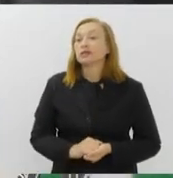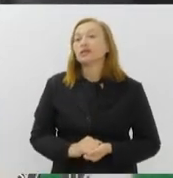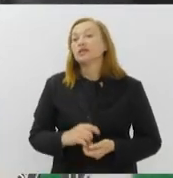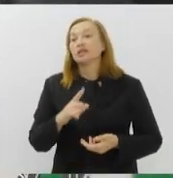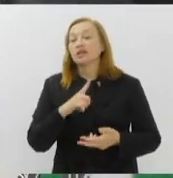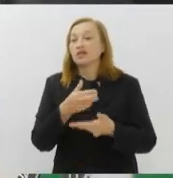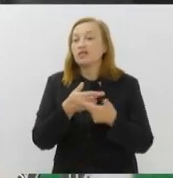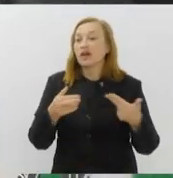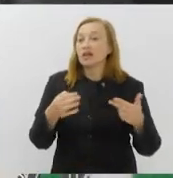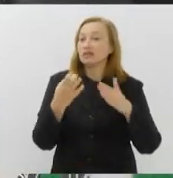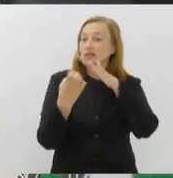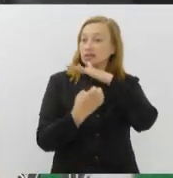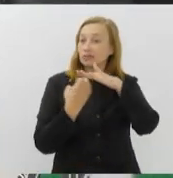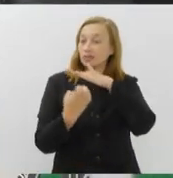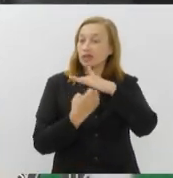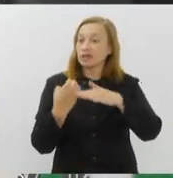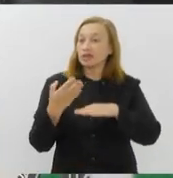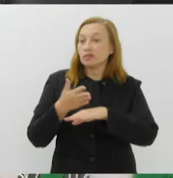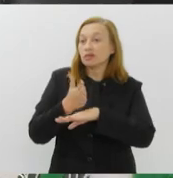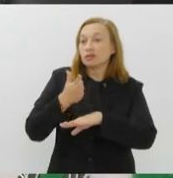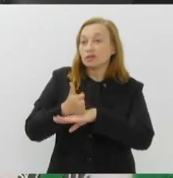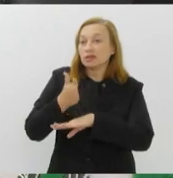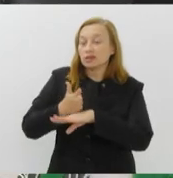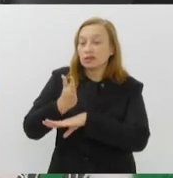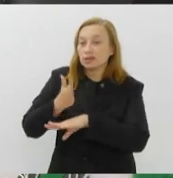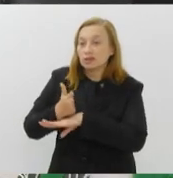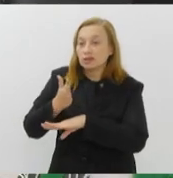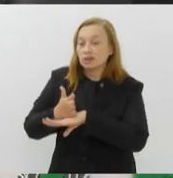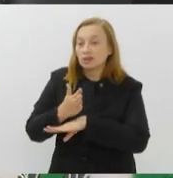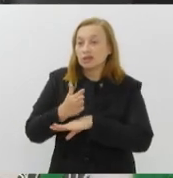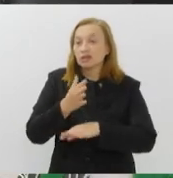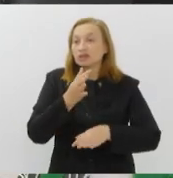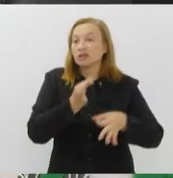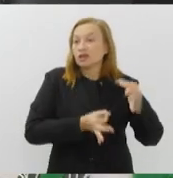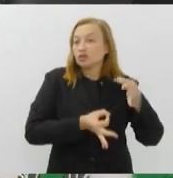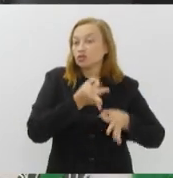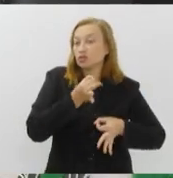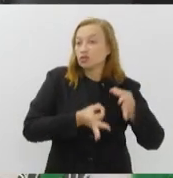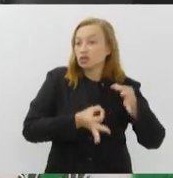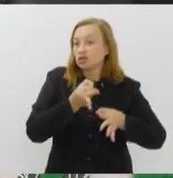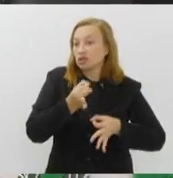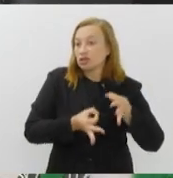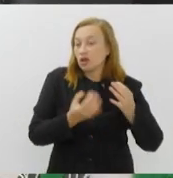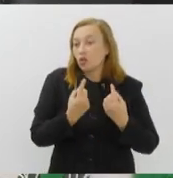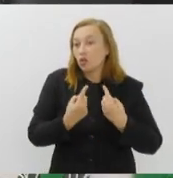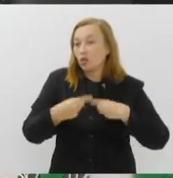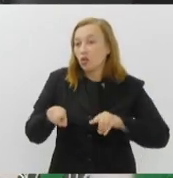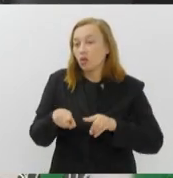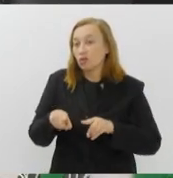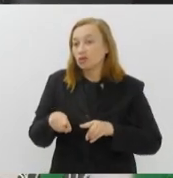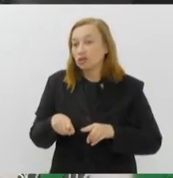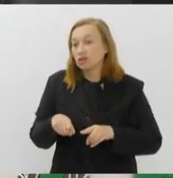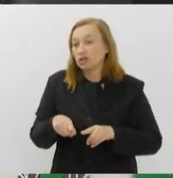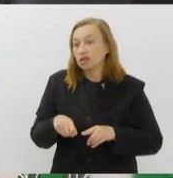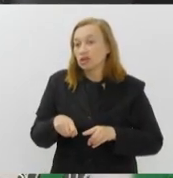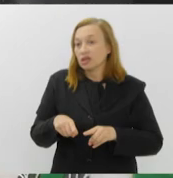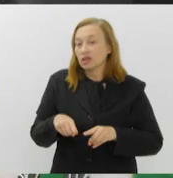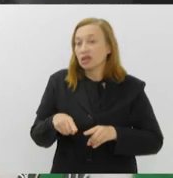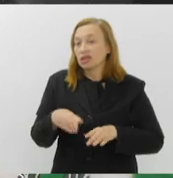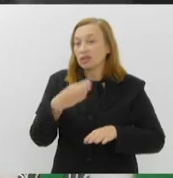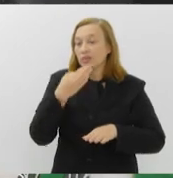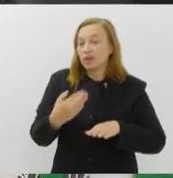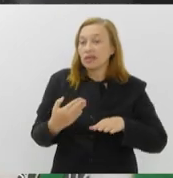muitas empresas entrando na justiça contra essa equiparação salarial, ou